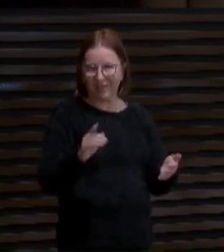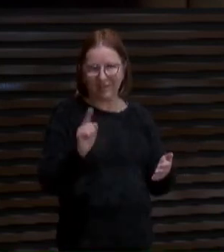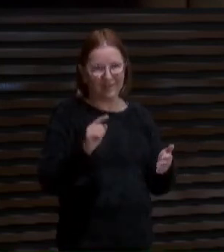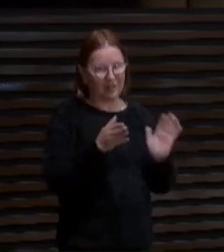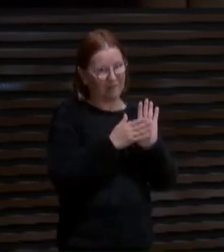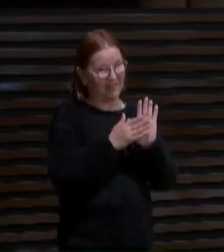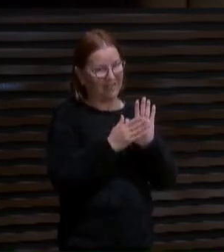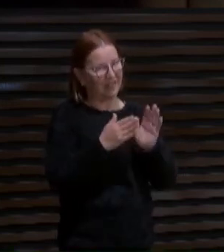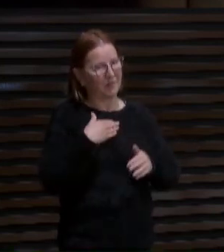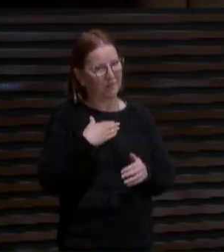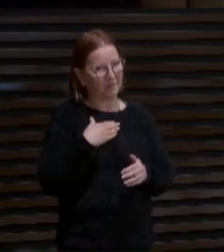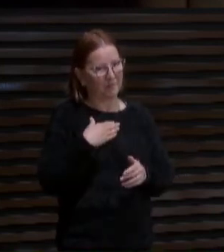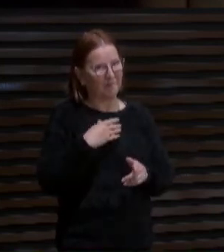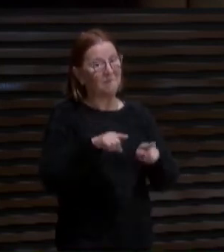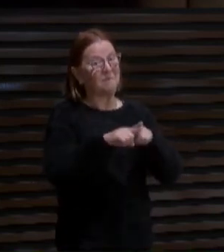sou